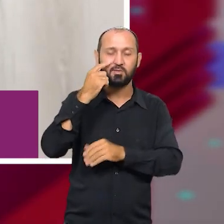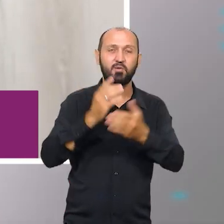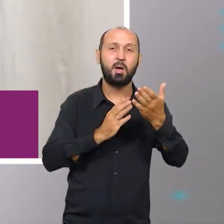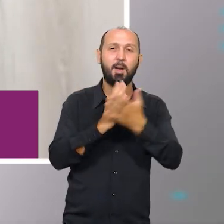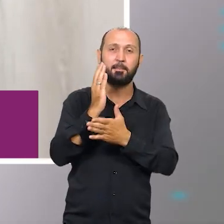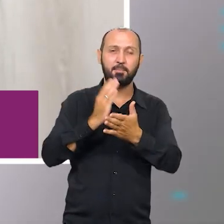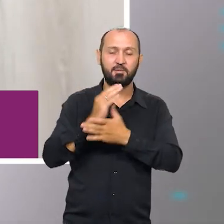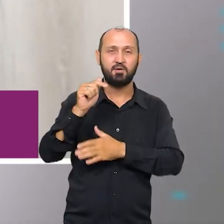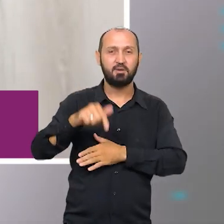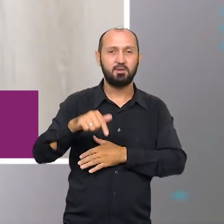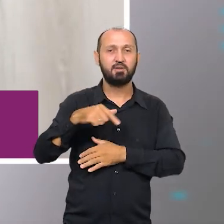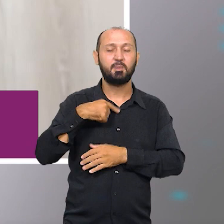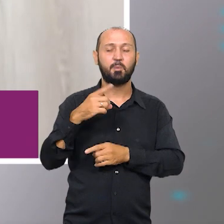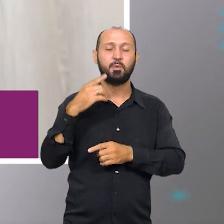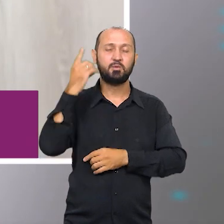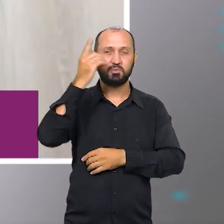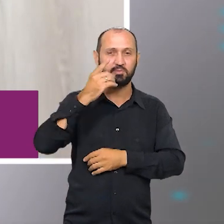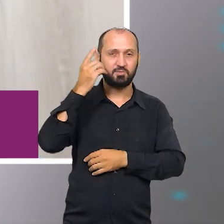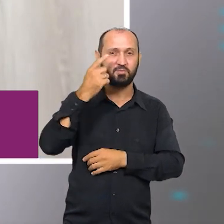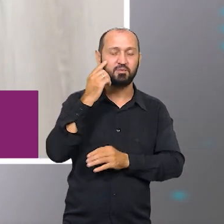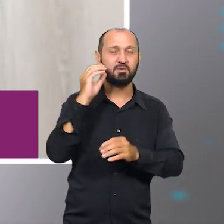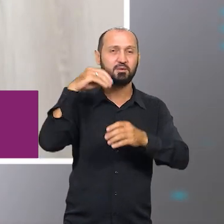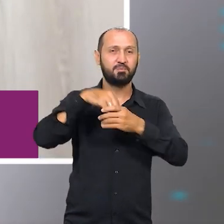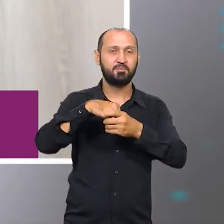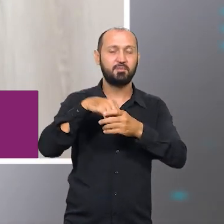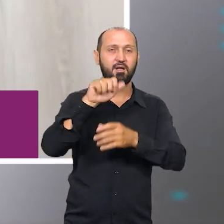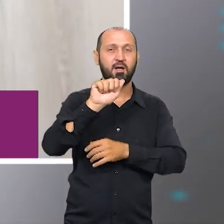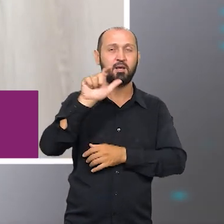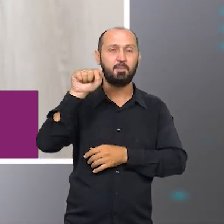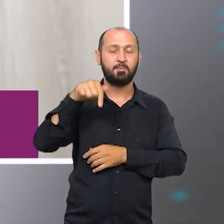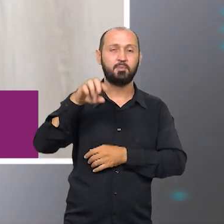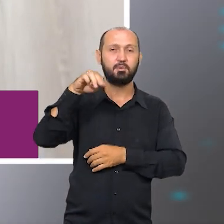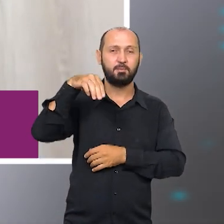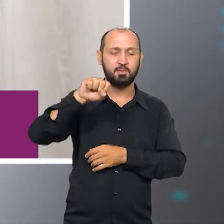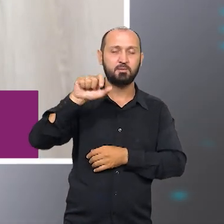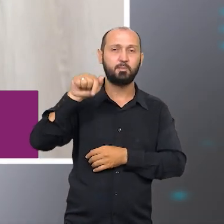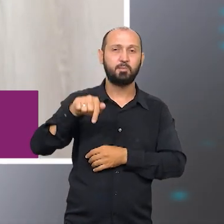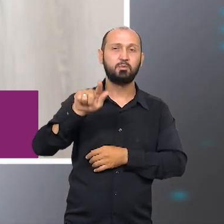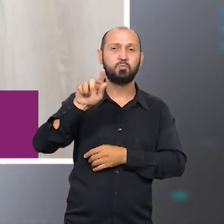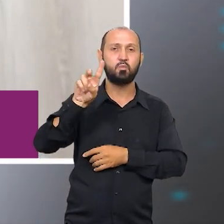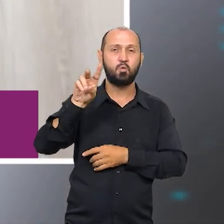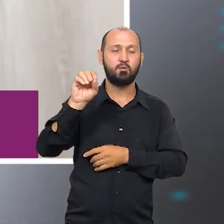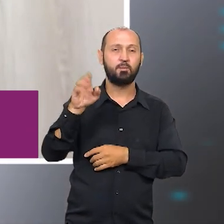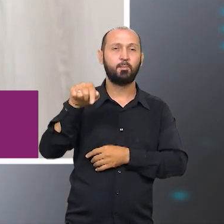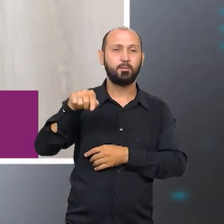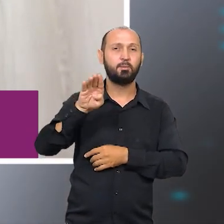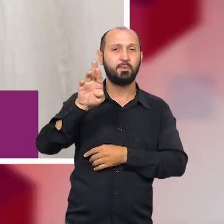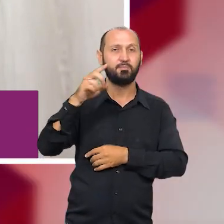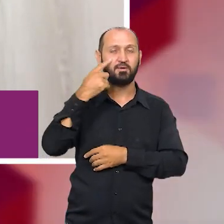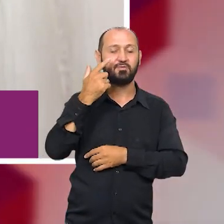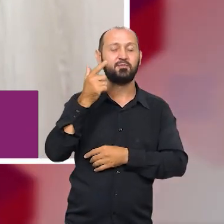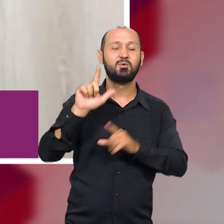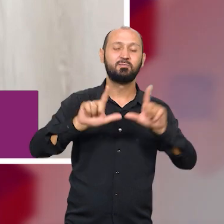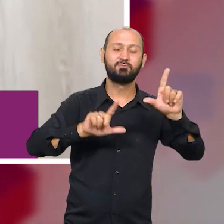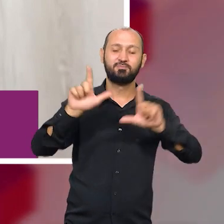que foram aprovadas aqui pelos nossos deputados, você acessa no al.ms.gov.br.